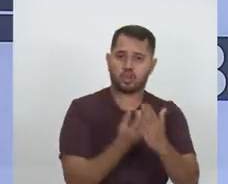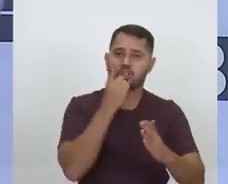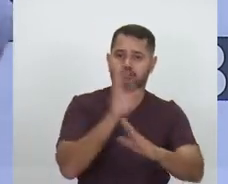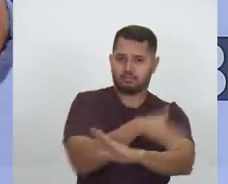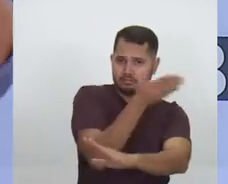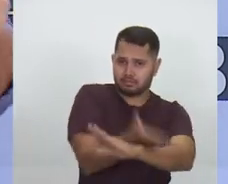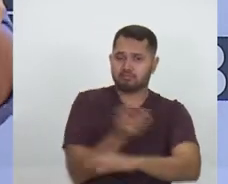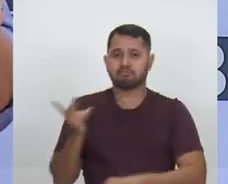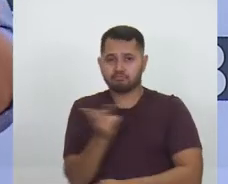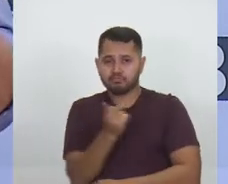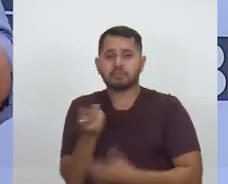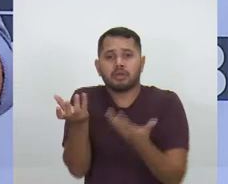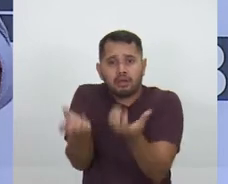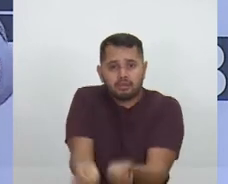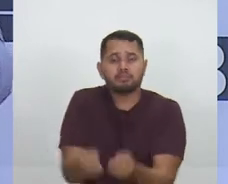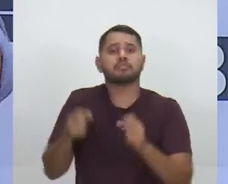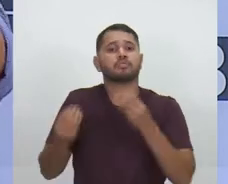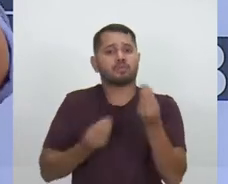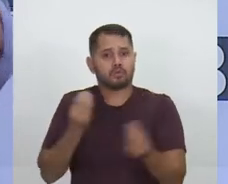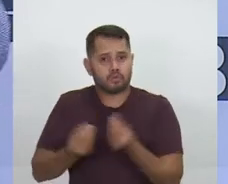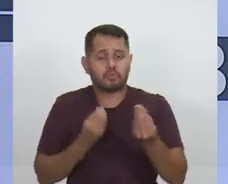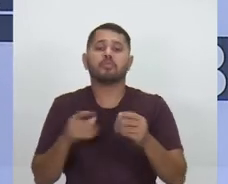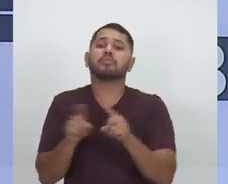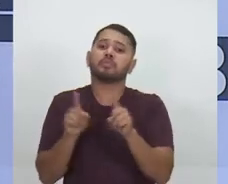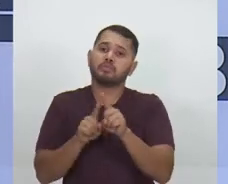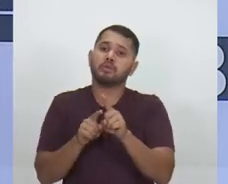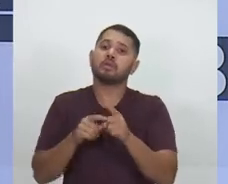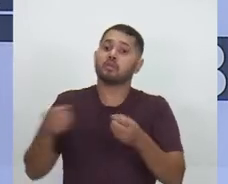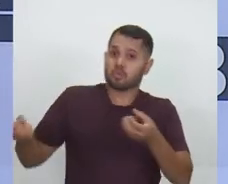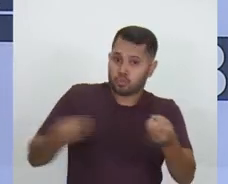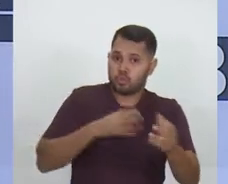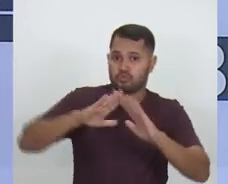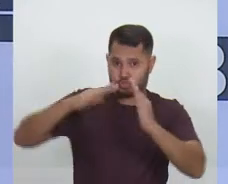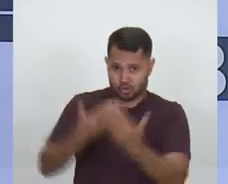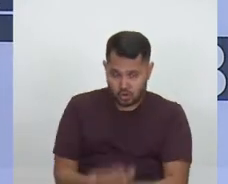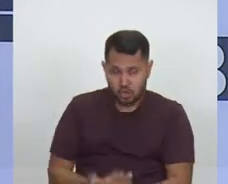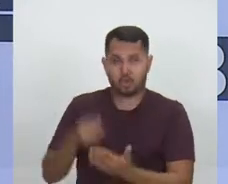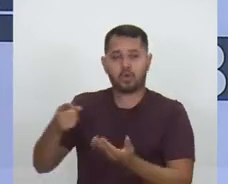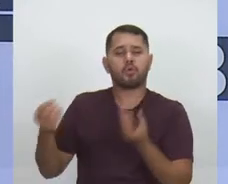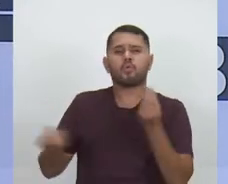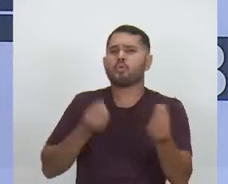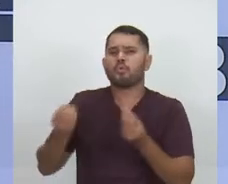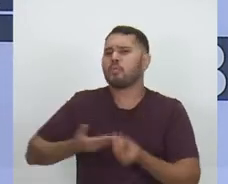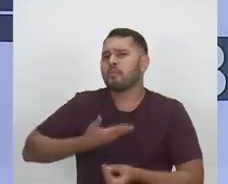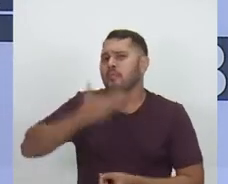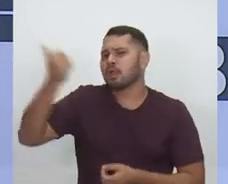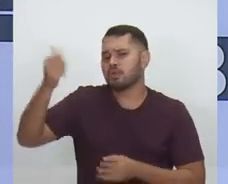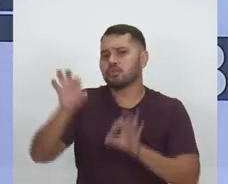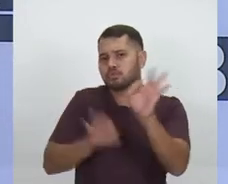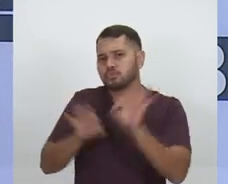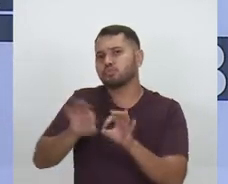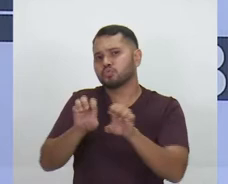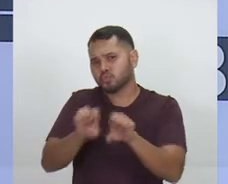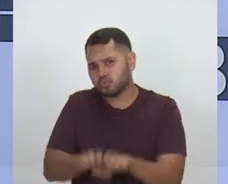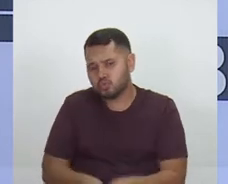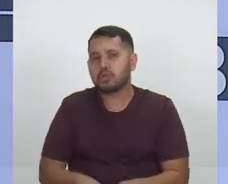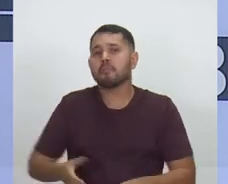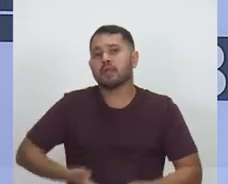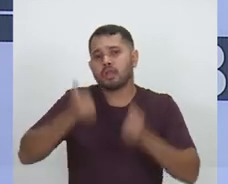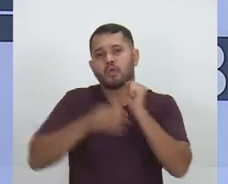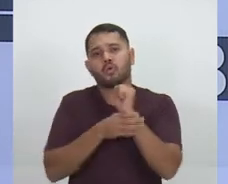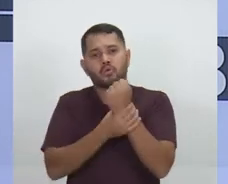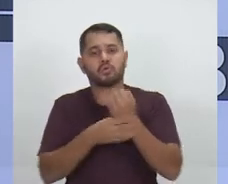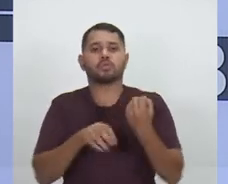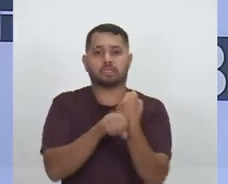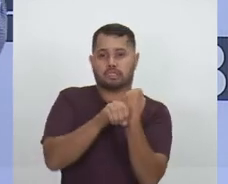também adotar uma escola e adotando uma escola dotar esta escola de uma melhor infraestrutura de uma melhor condição de ensino